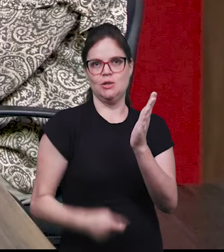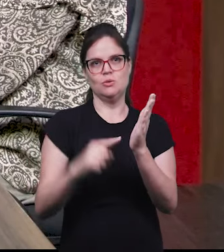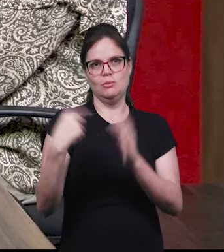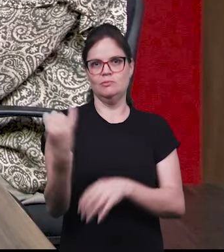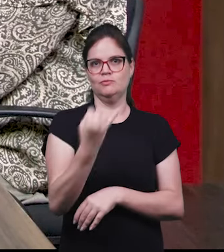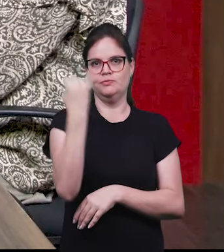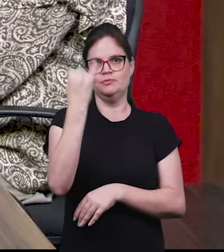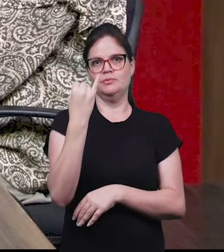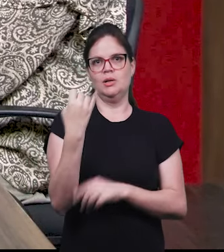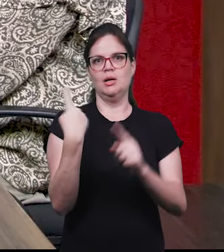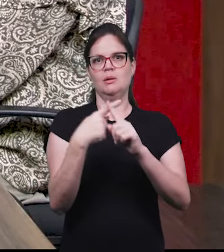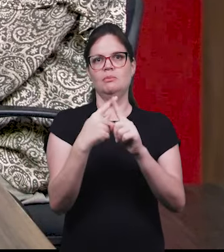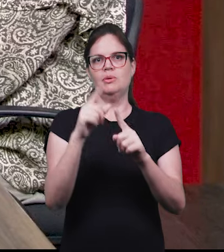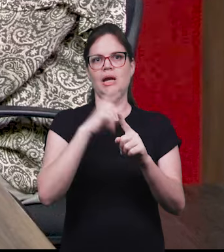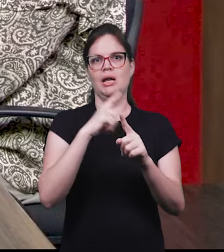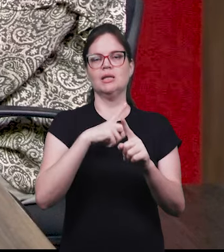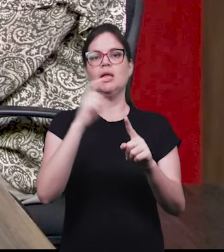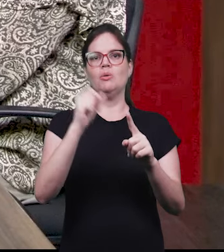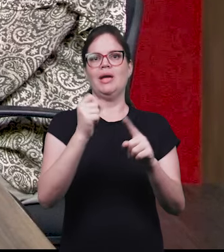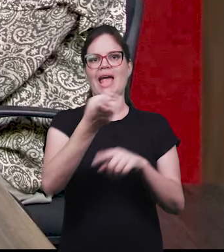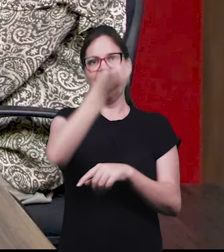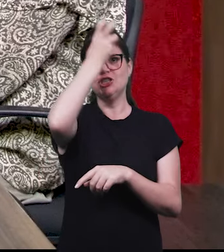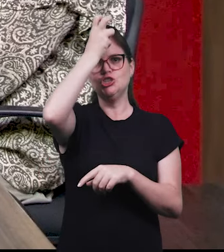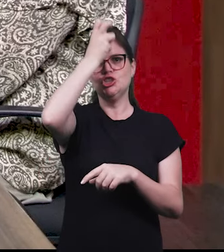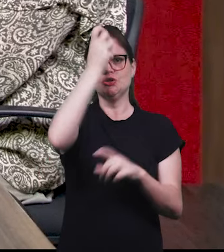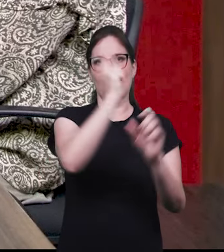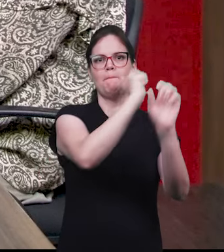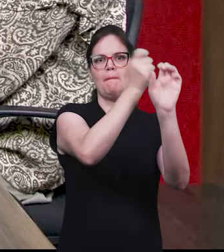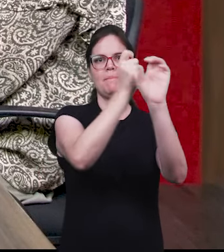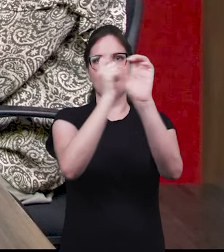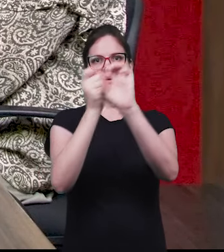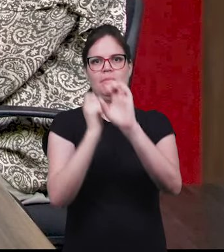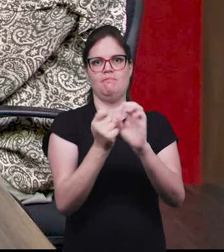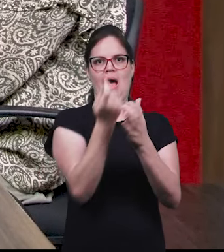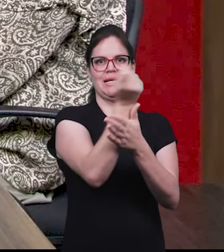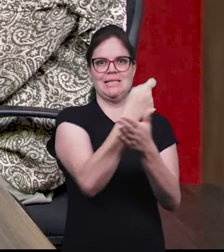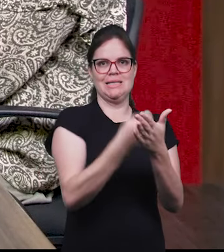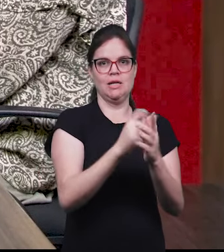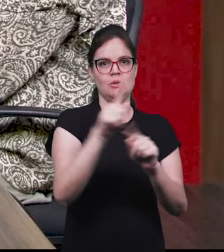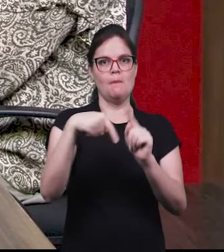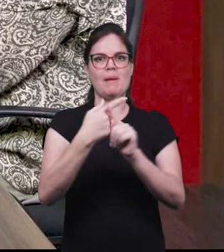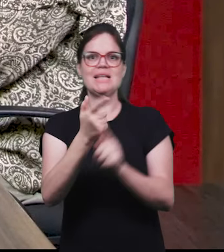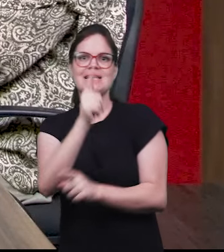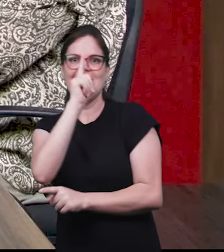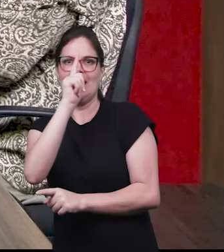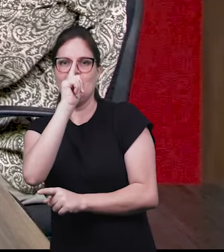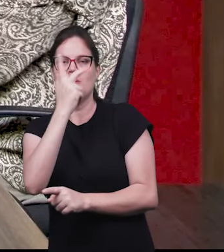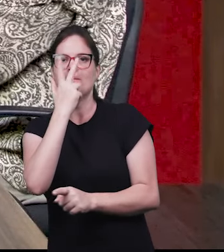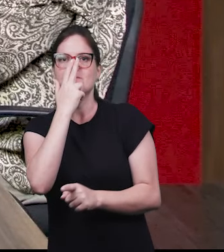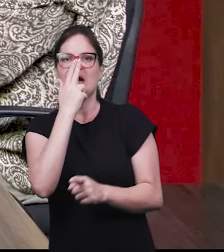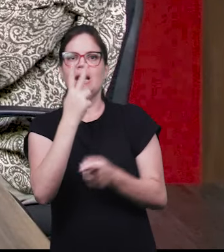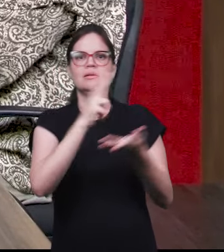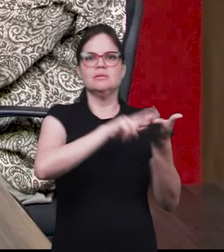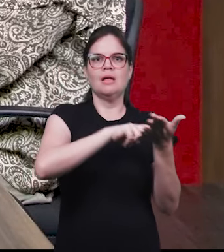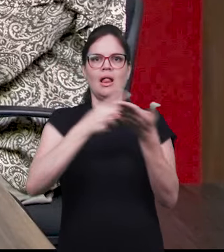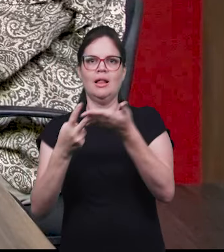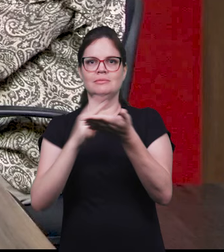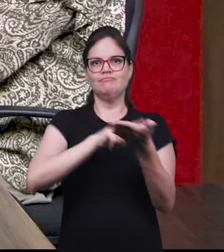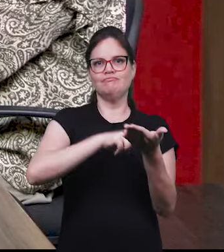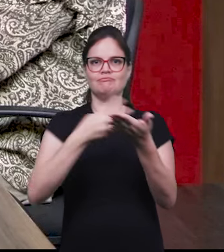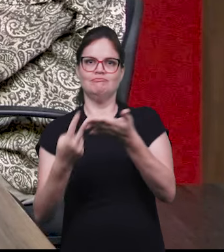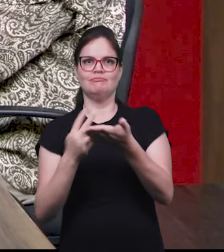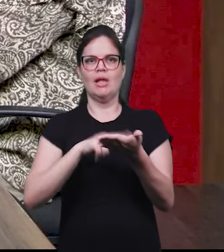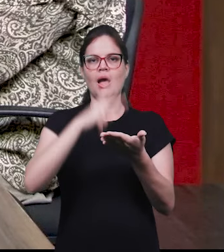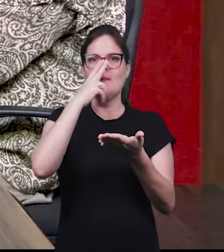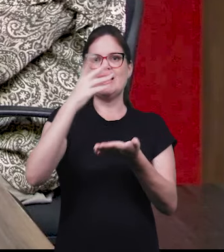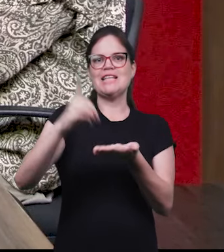Ela tem o hieroglifo egípcio e o grego antigo. Então, é como se fosse um dicionário. Então,